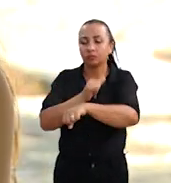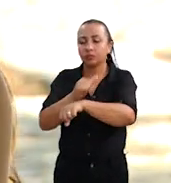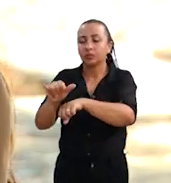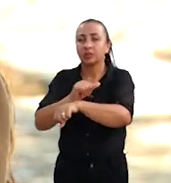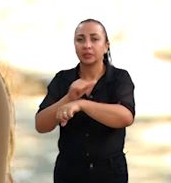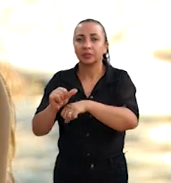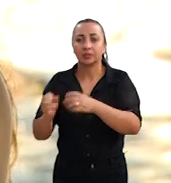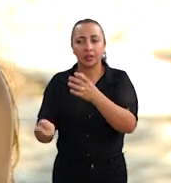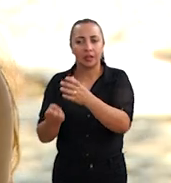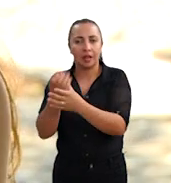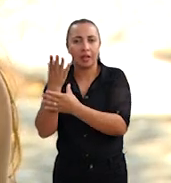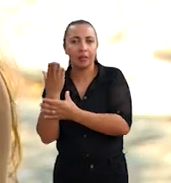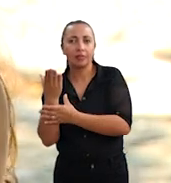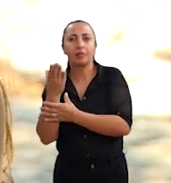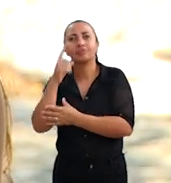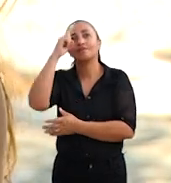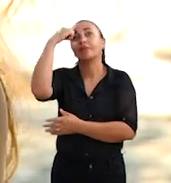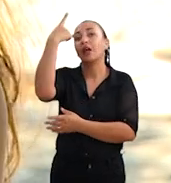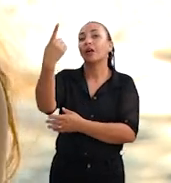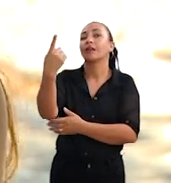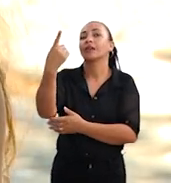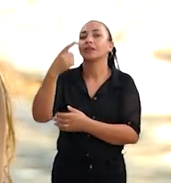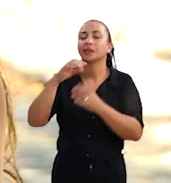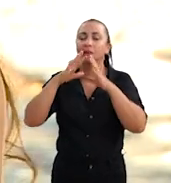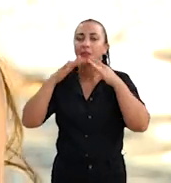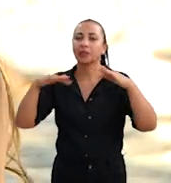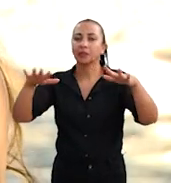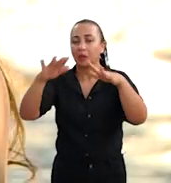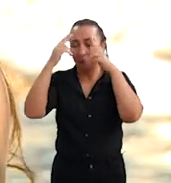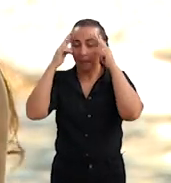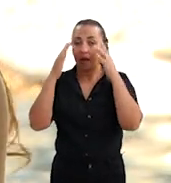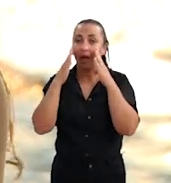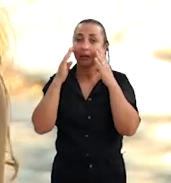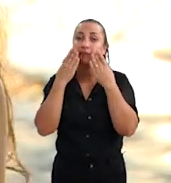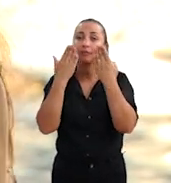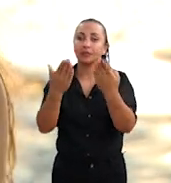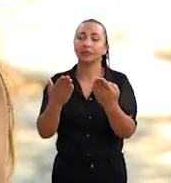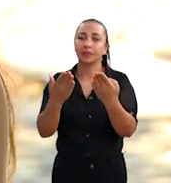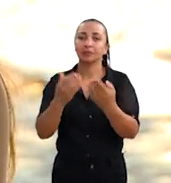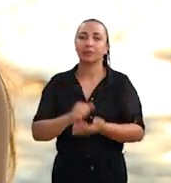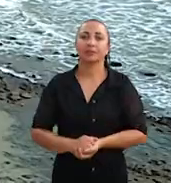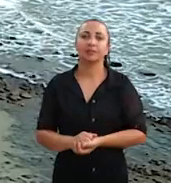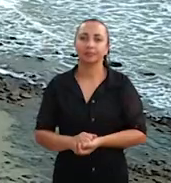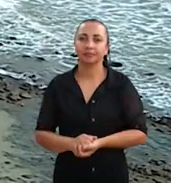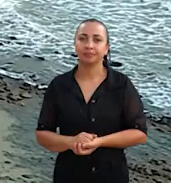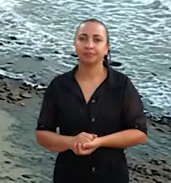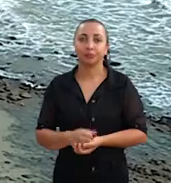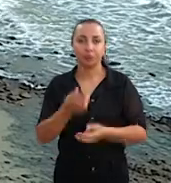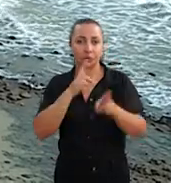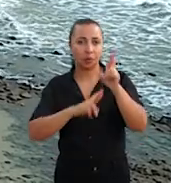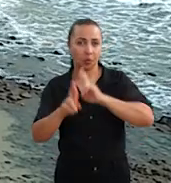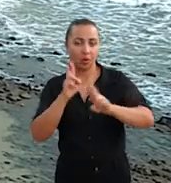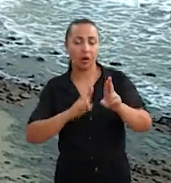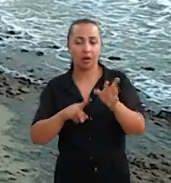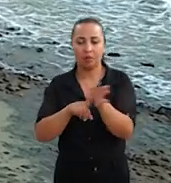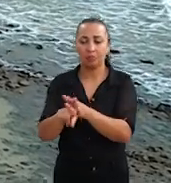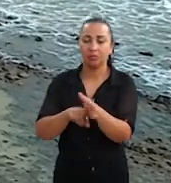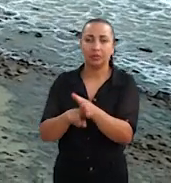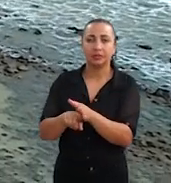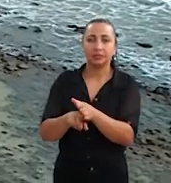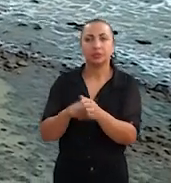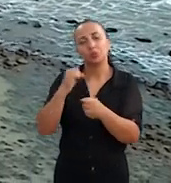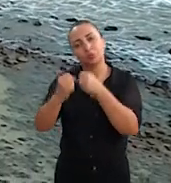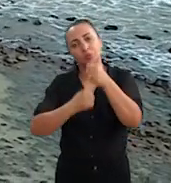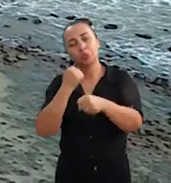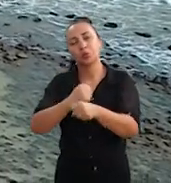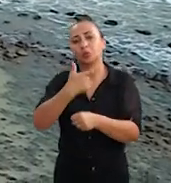as estratégias que eles criaram durante a pandemia para o enfrentamento desse período. Os resultados da pesquisa